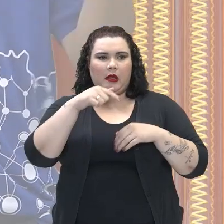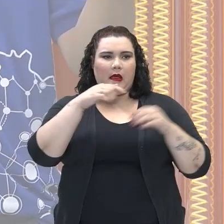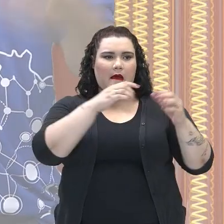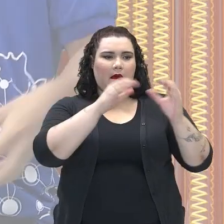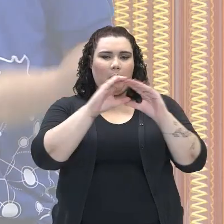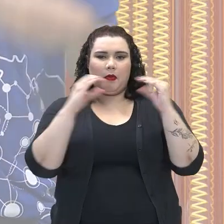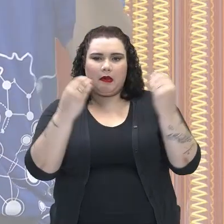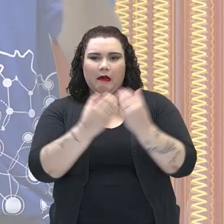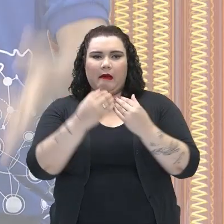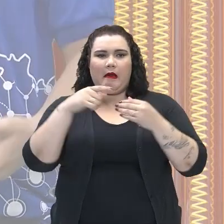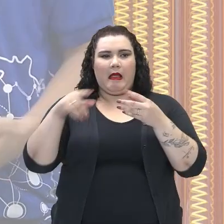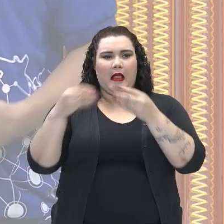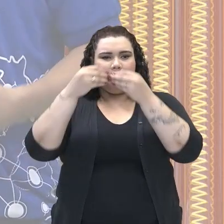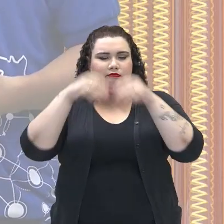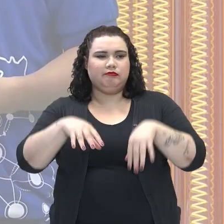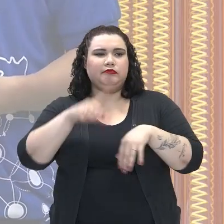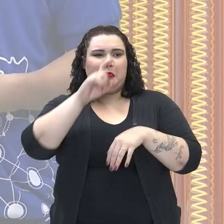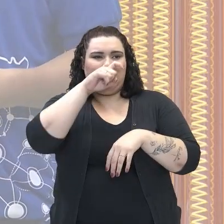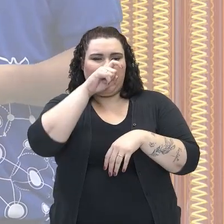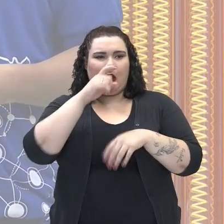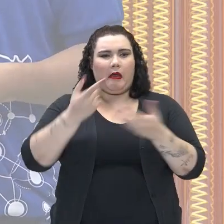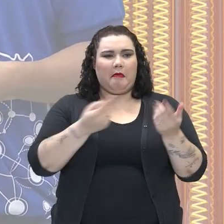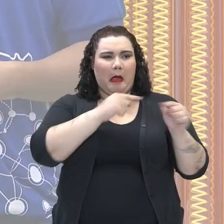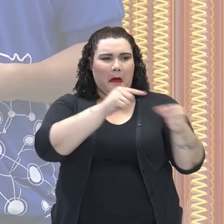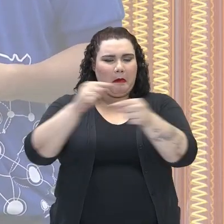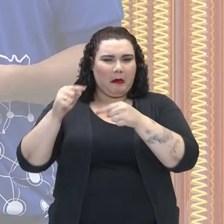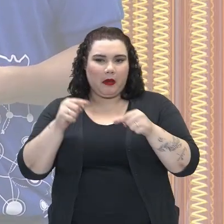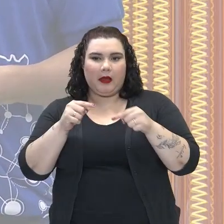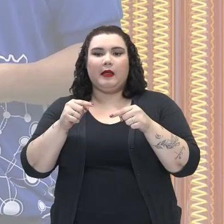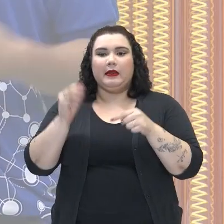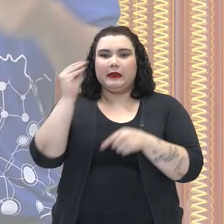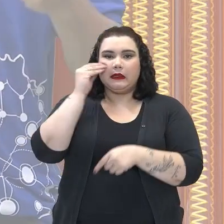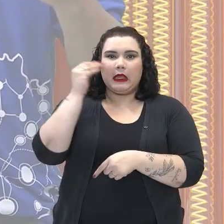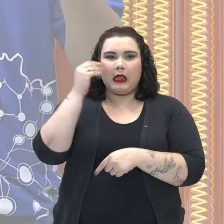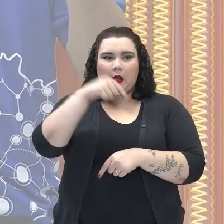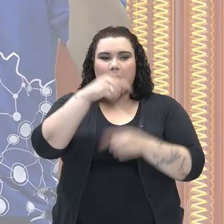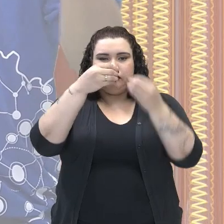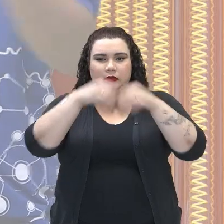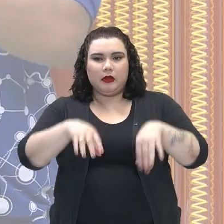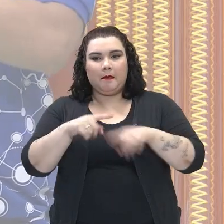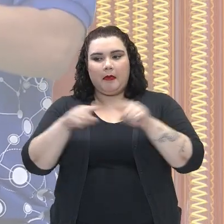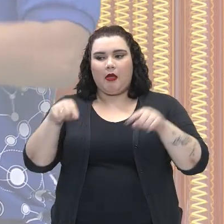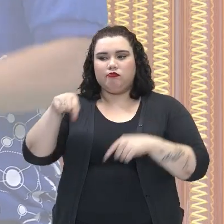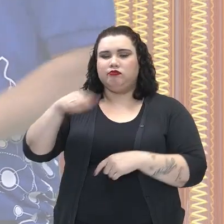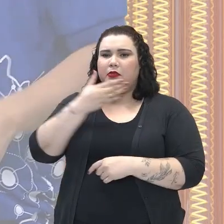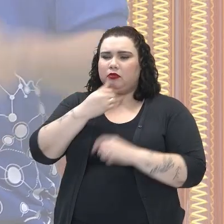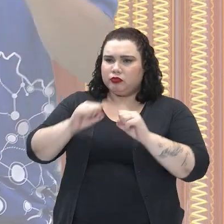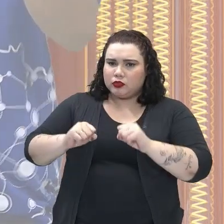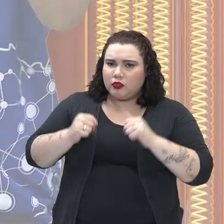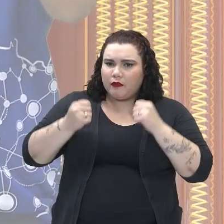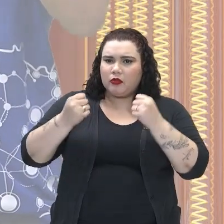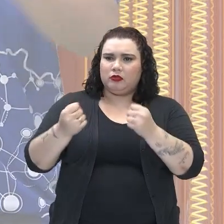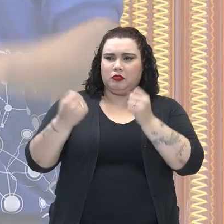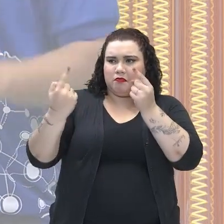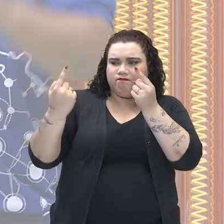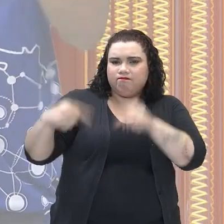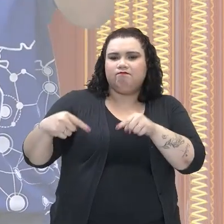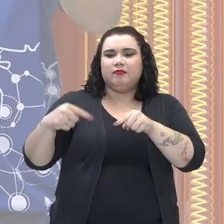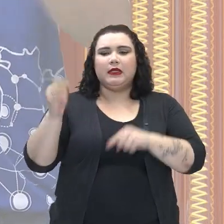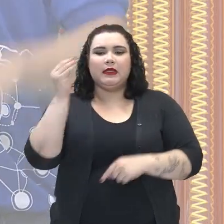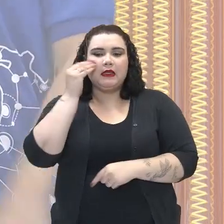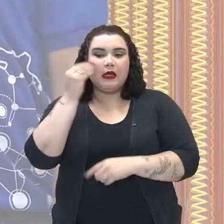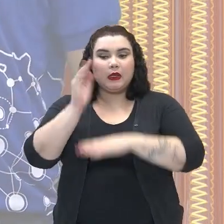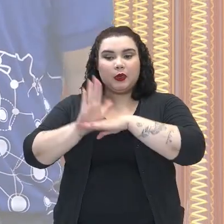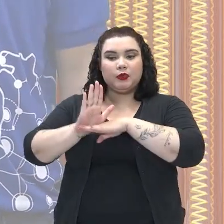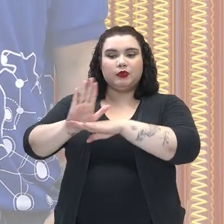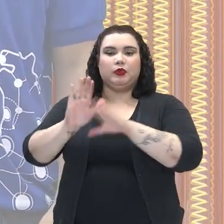vilarejo, né, com as suas magias, tenta prejudicar mesmo a população de lá, mas o Kirikou é um menino muito esforçado e tenta resolver,